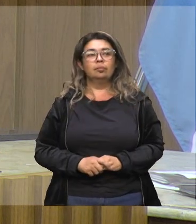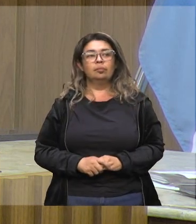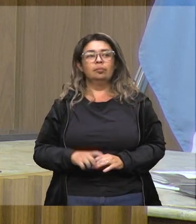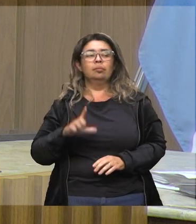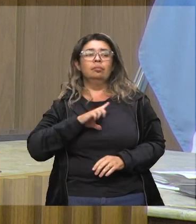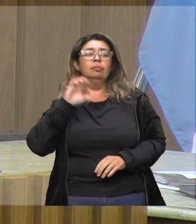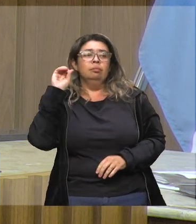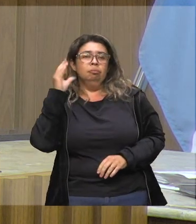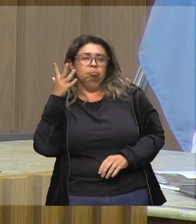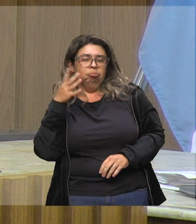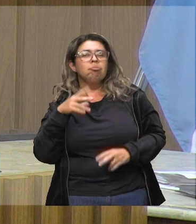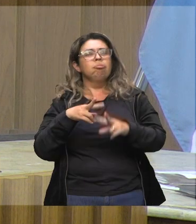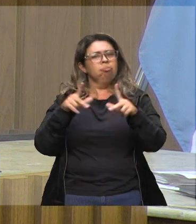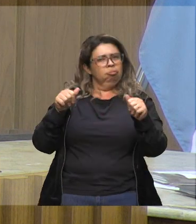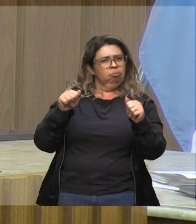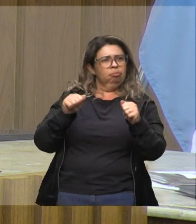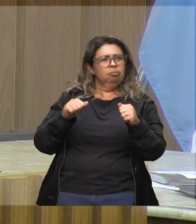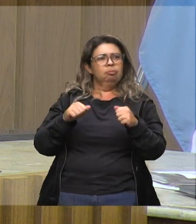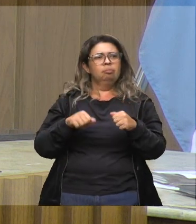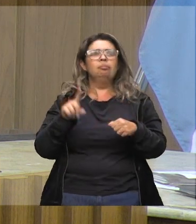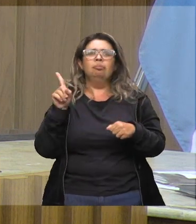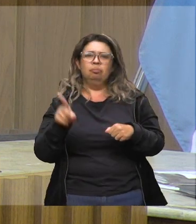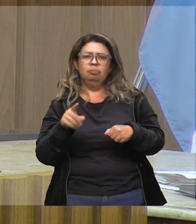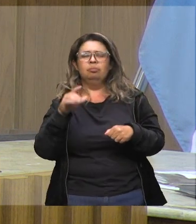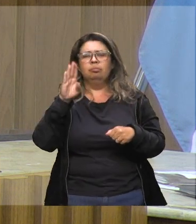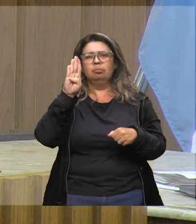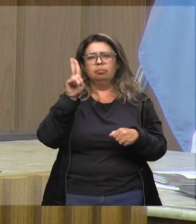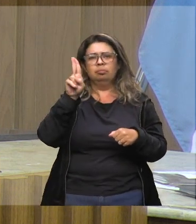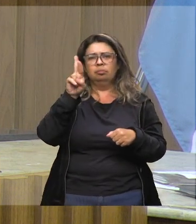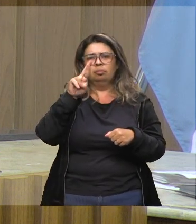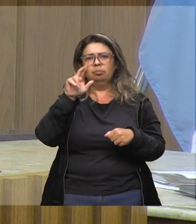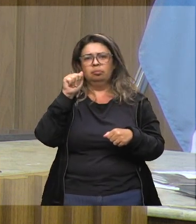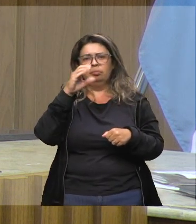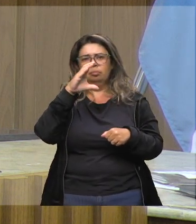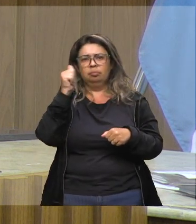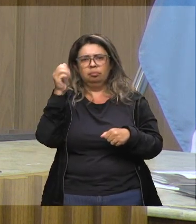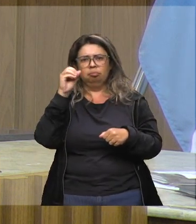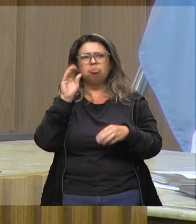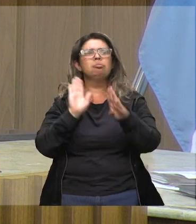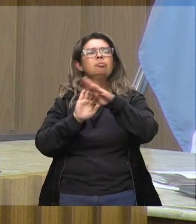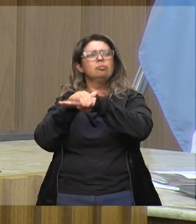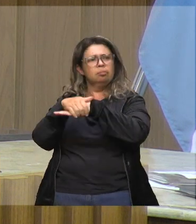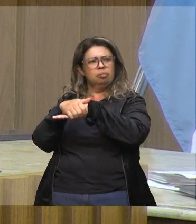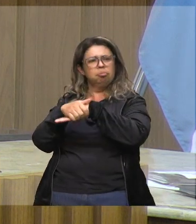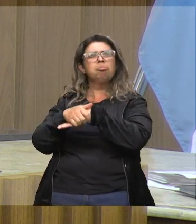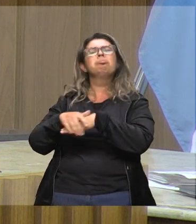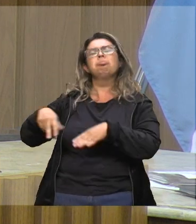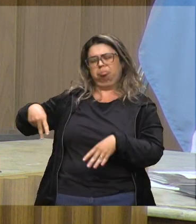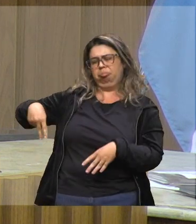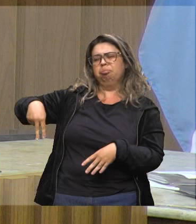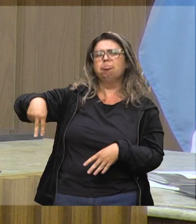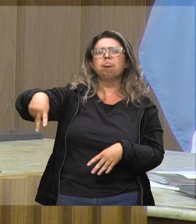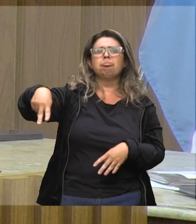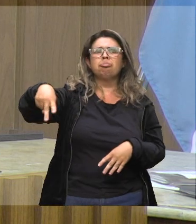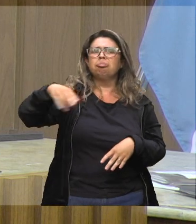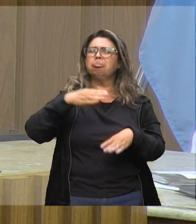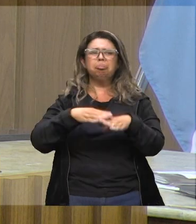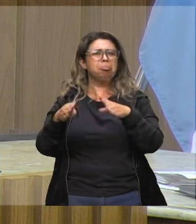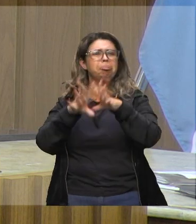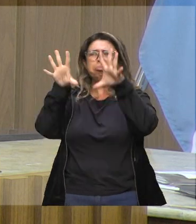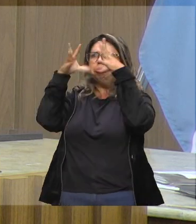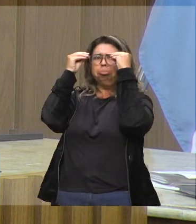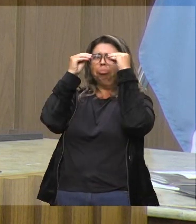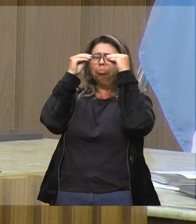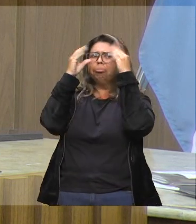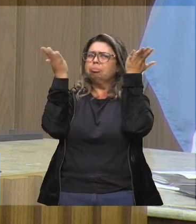alguma coisa naquele local, que é o Parque Buracão. Parque Buracão, um dia à noite, o pessoal fazendo caminhada, estava completamente apagado.